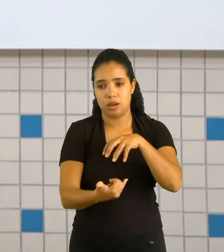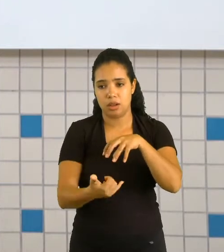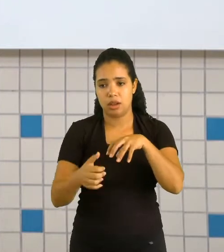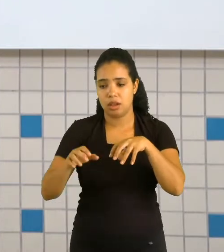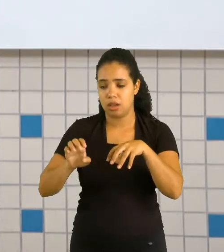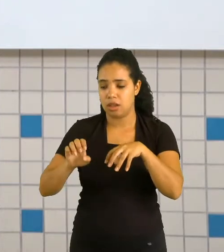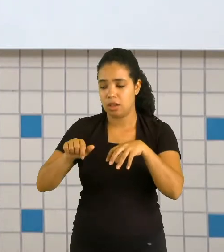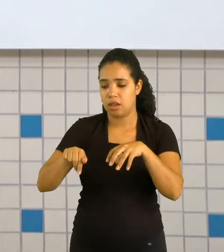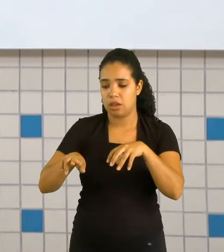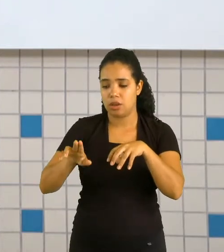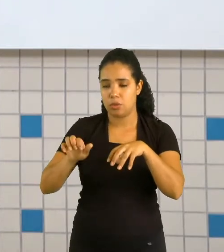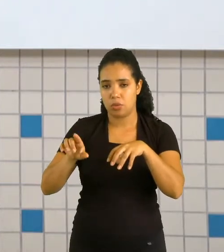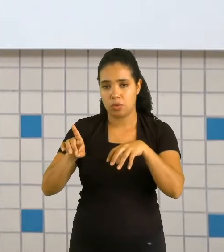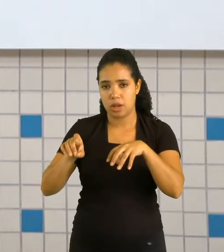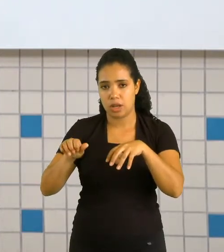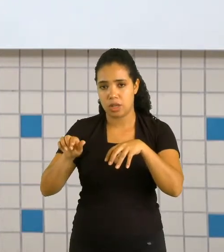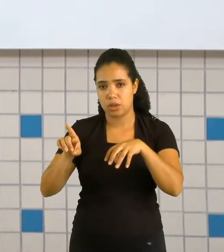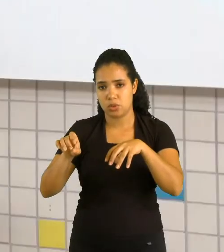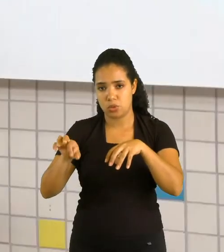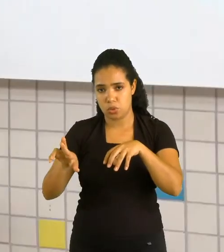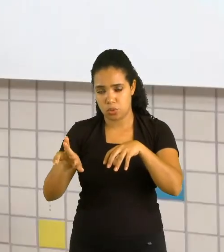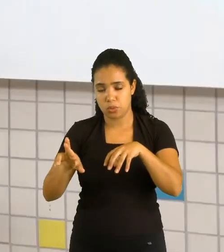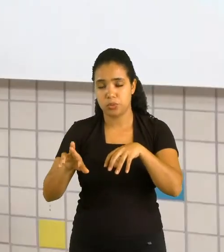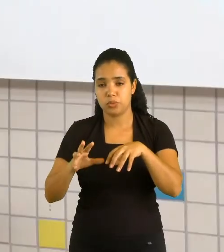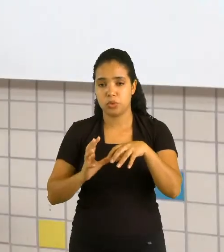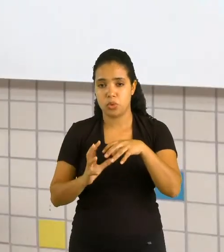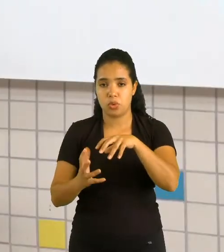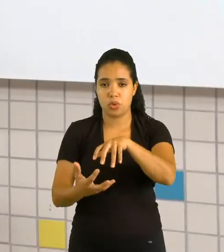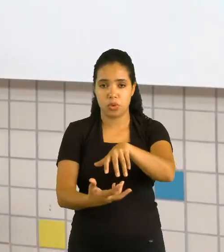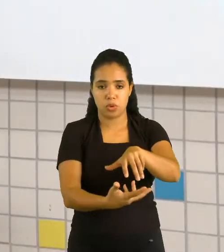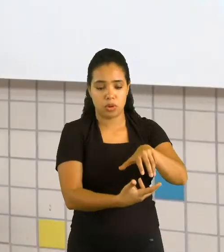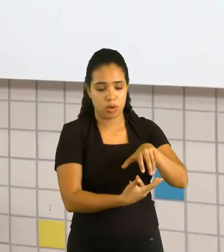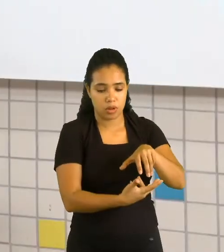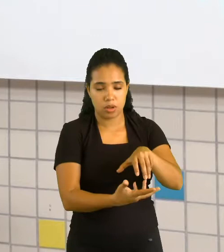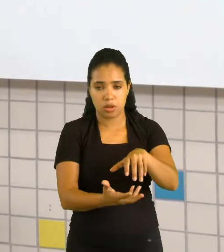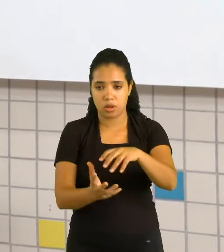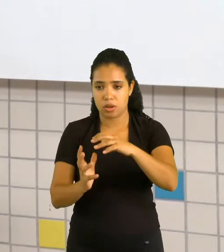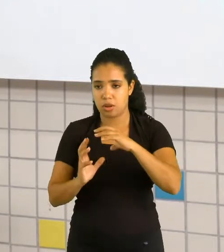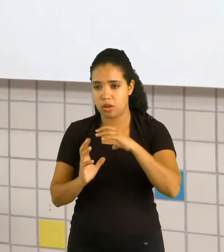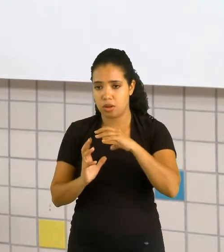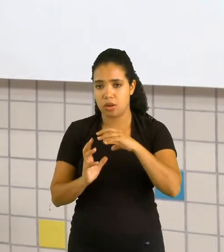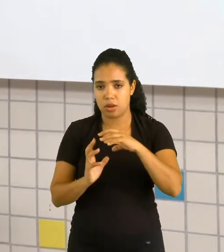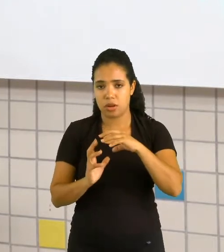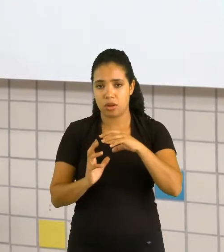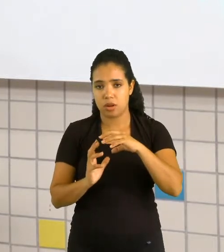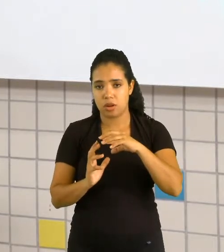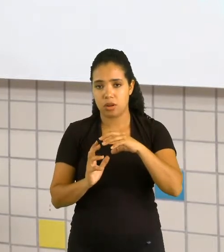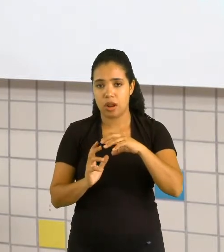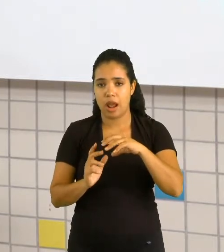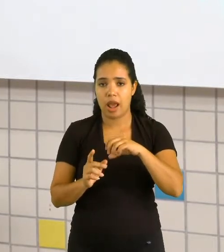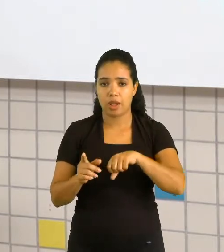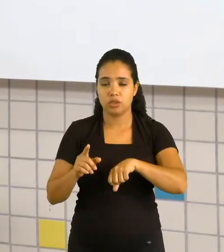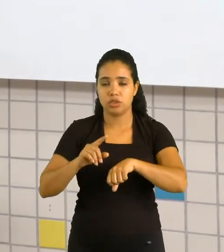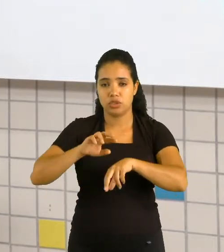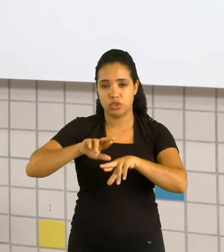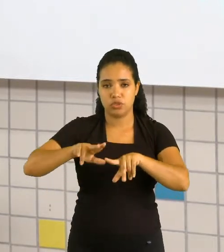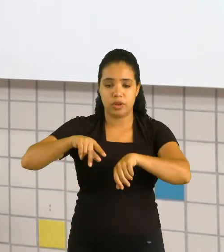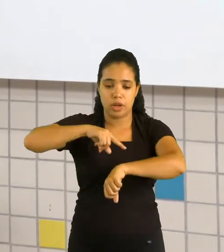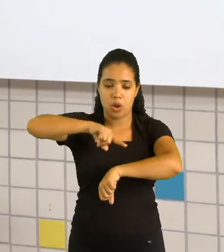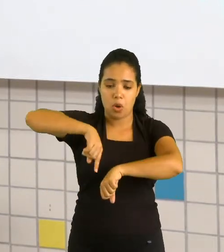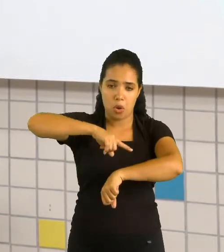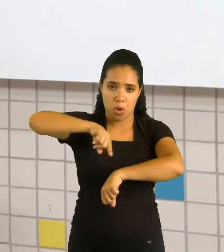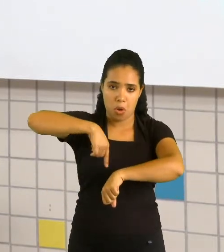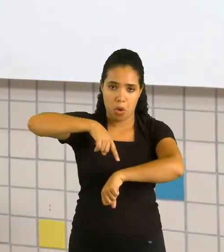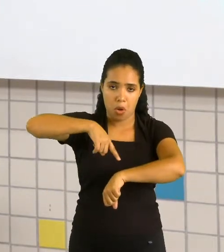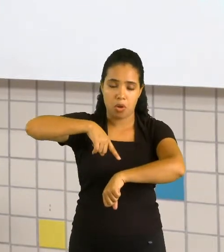crescimento dessa distância. O sentido da rotação da Terra, ele é o contrário dos ponteiros do relógio. Quando a gente olha